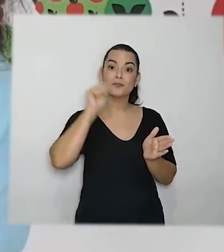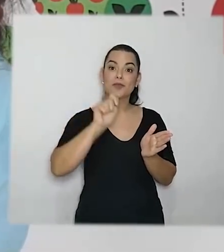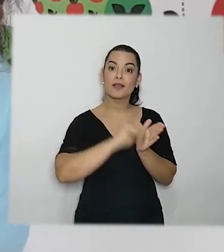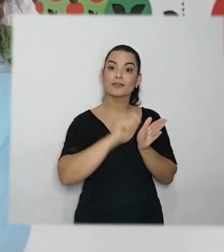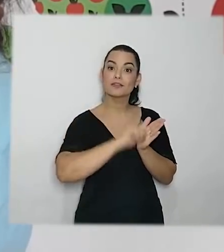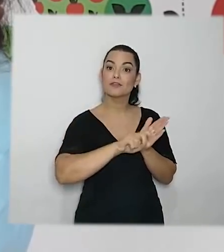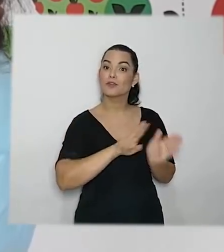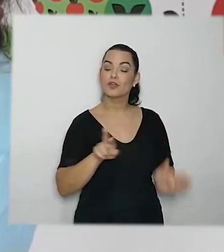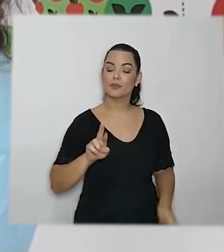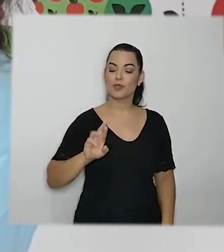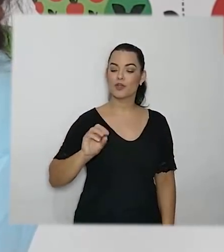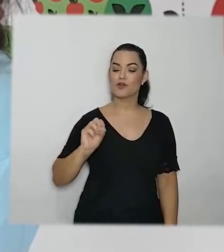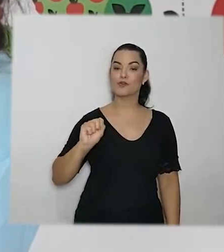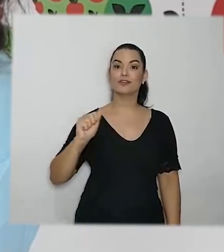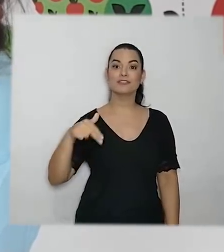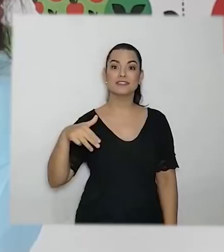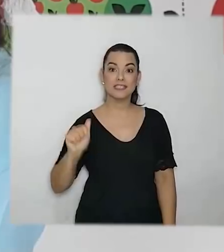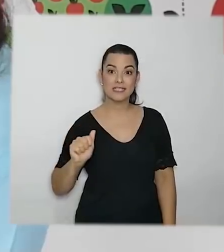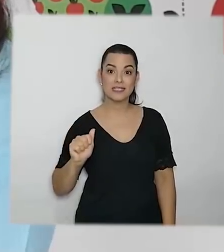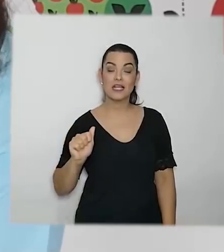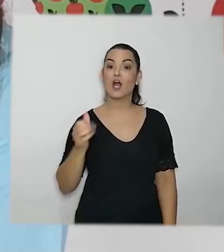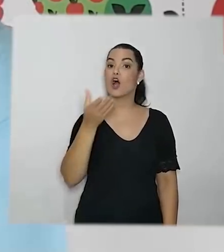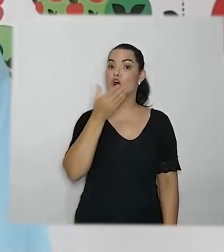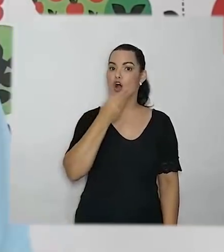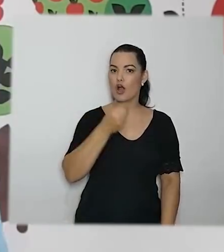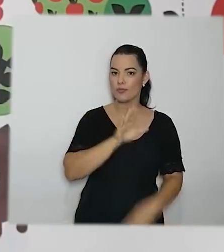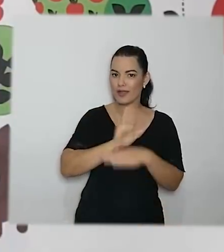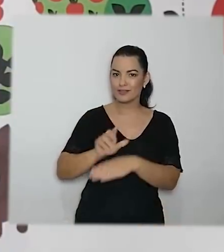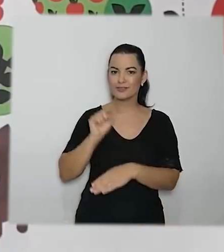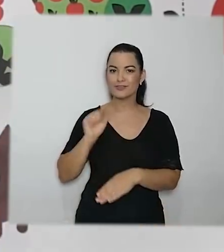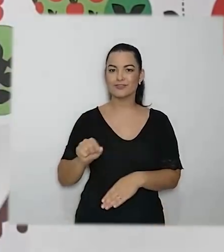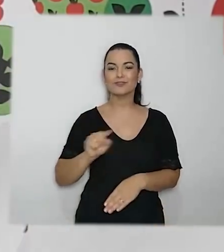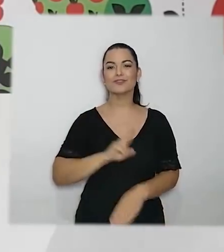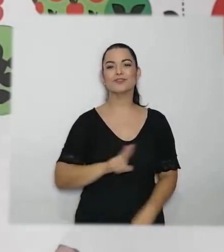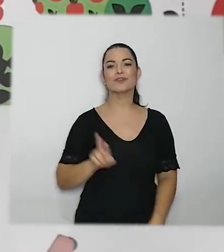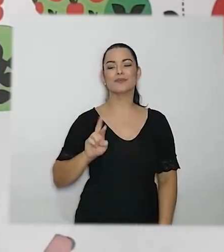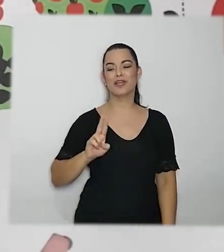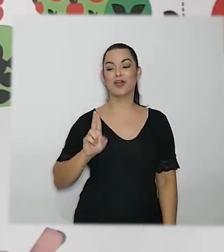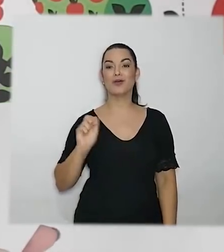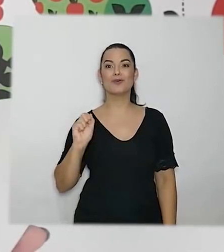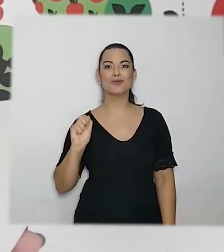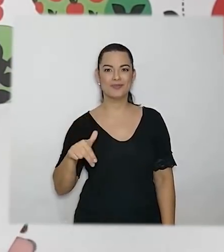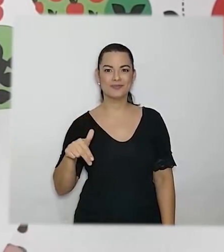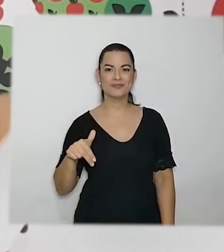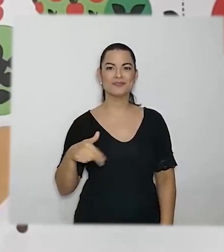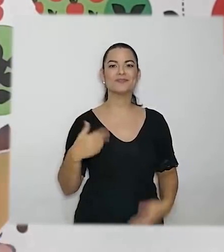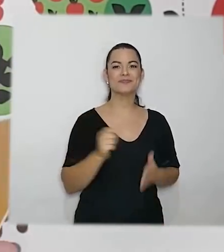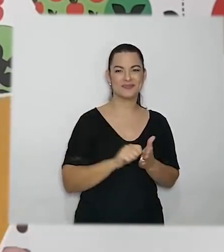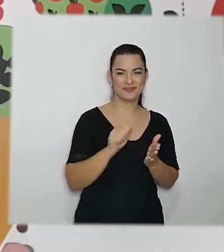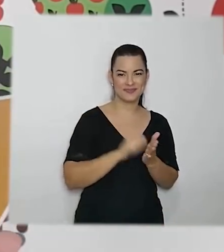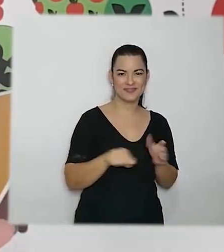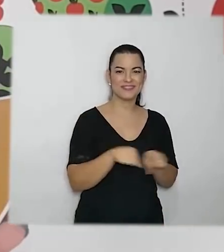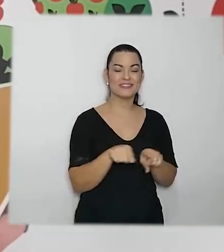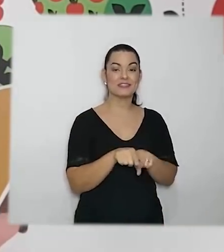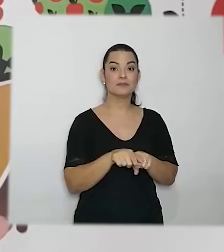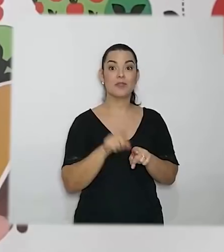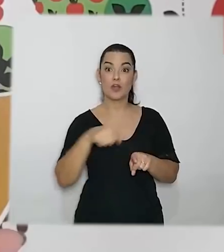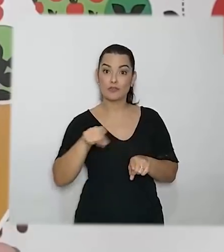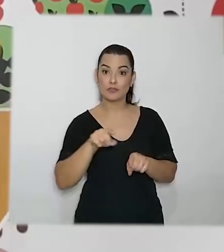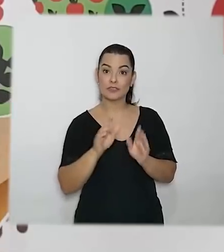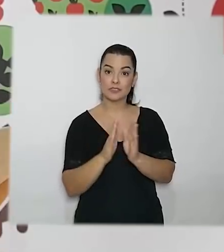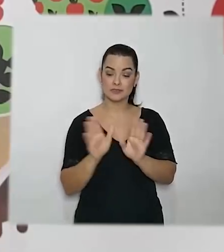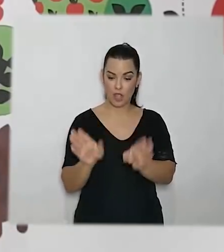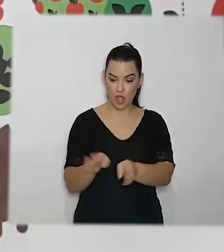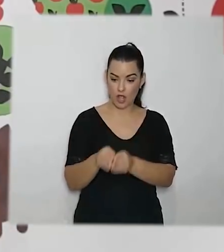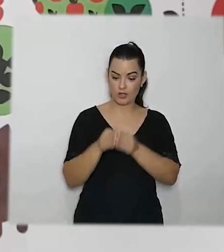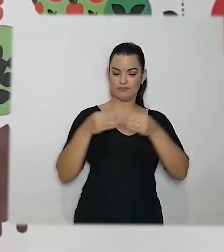por Rosana Rios e Juan Caveta. Olha, quando vocês abrirem o livro